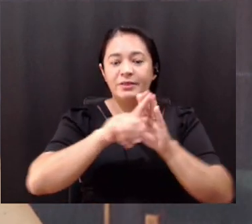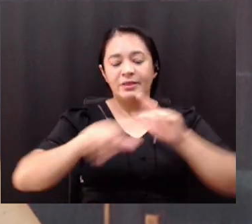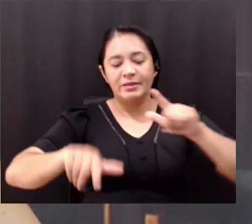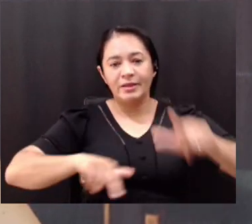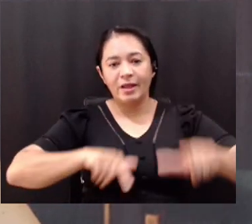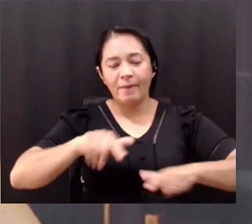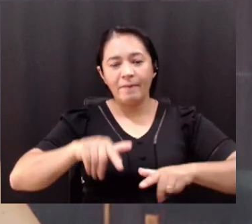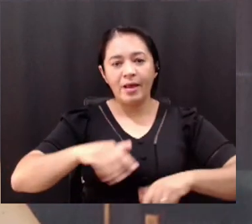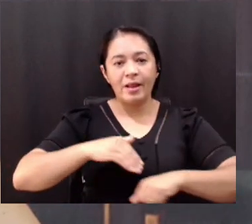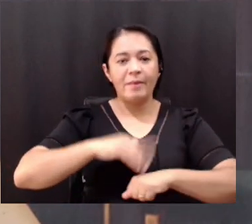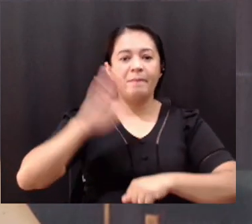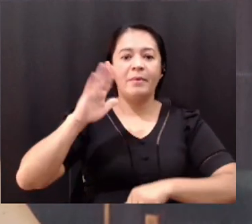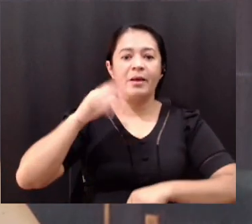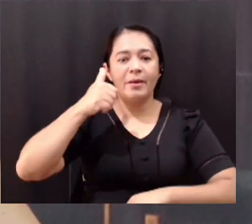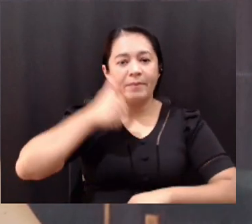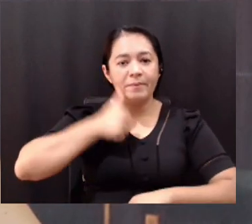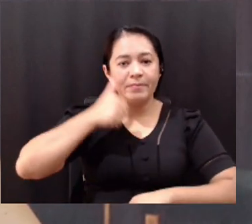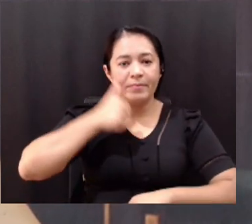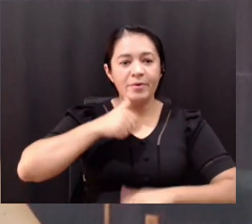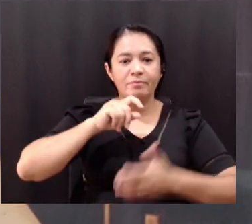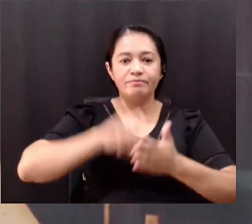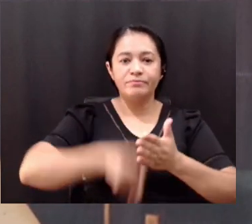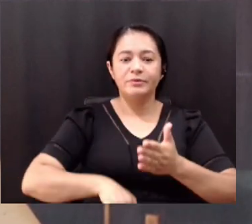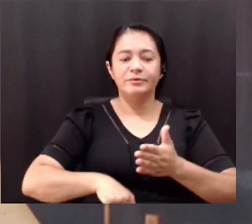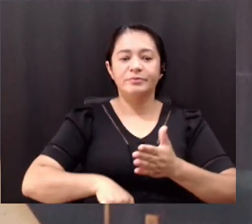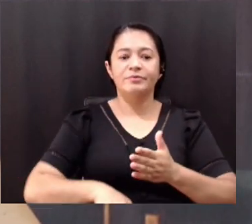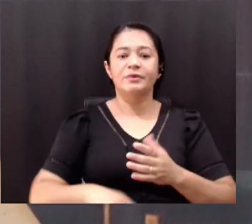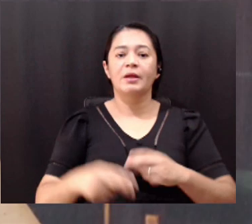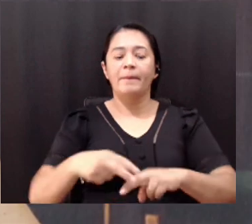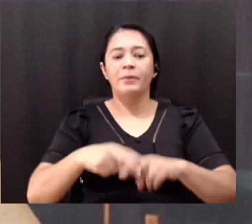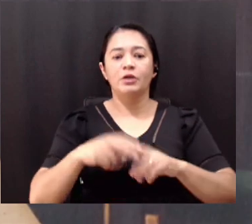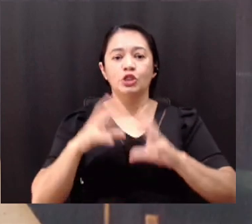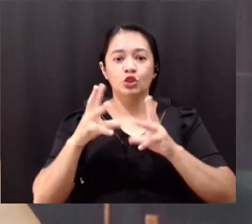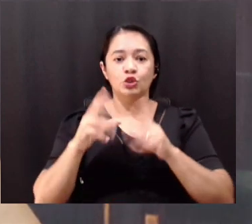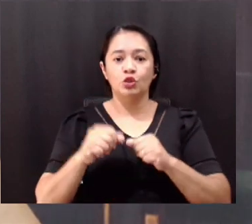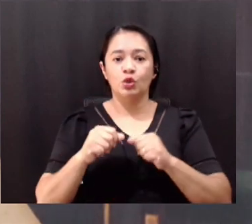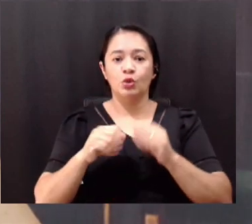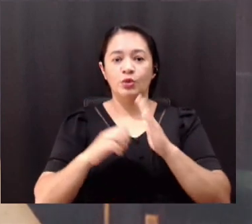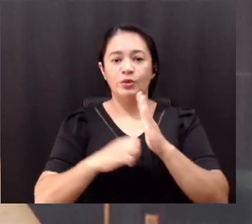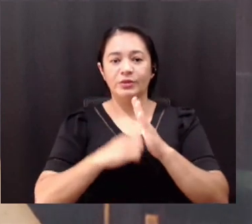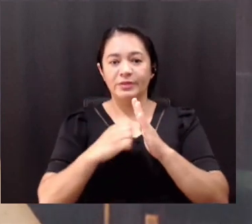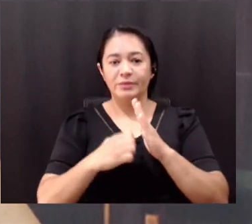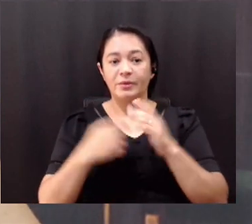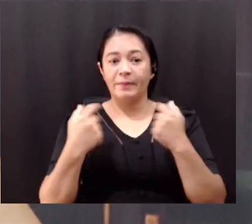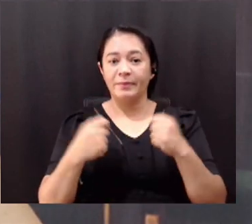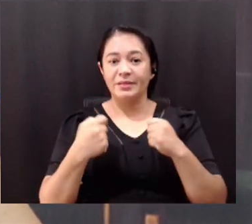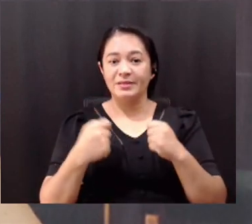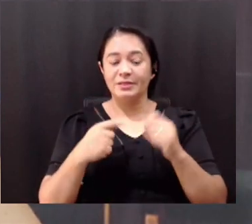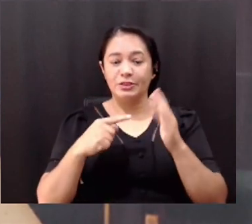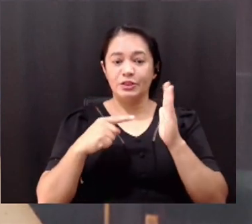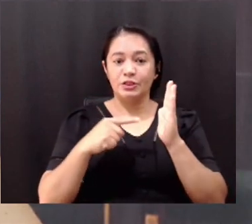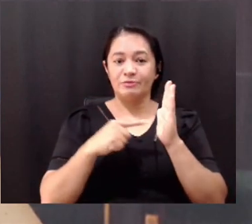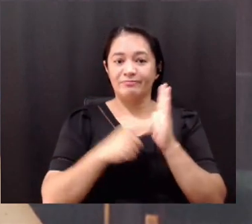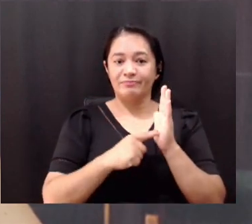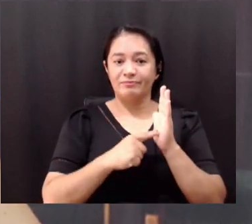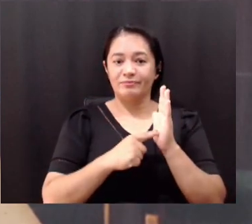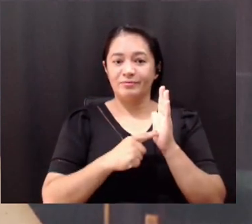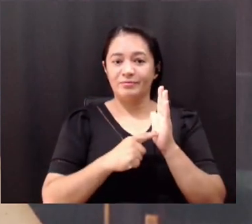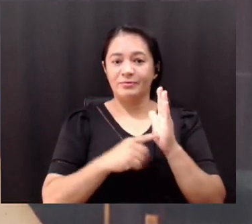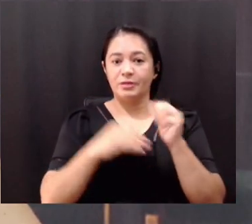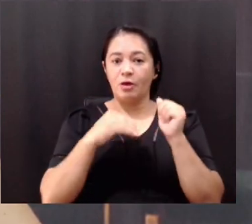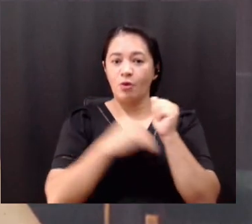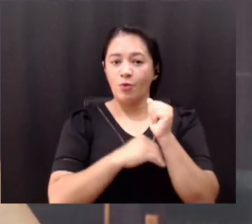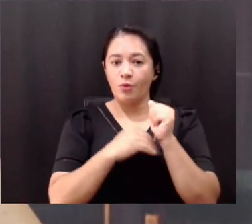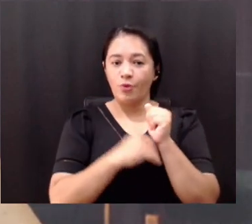Então, toda empresa é obrigada a disponibilizar um canal de denúncias anônimas para os colaboradores e monitorado